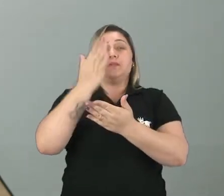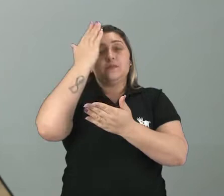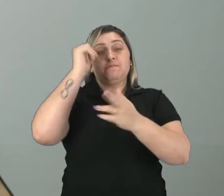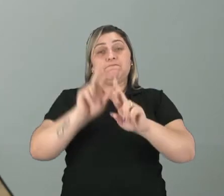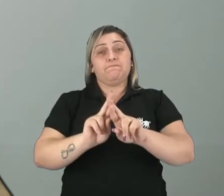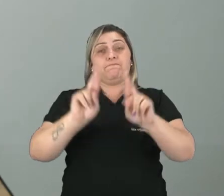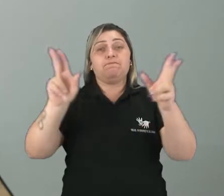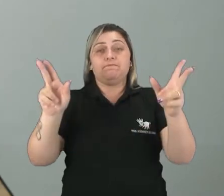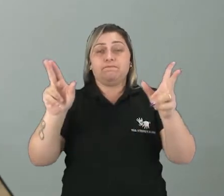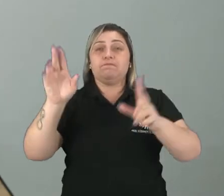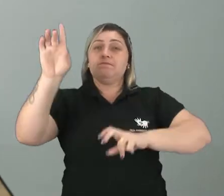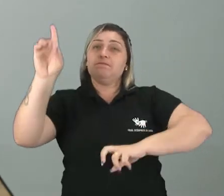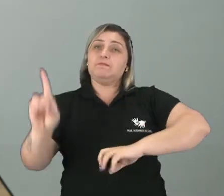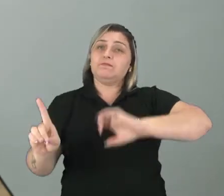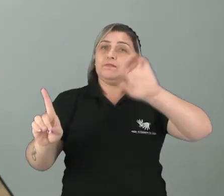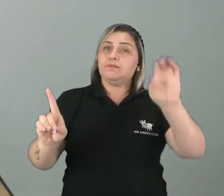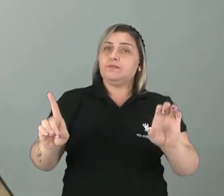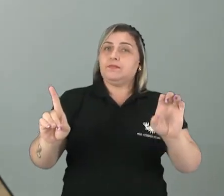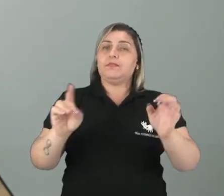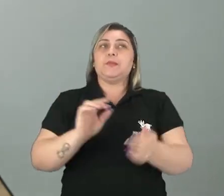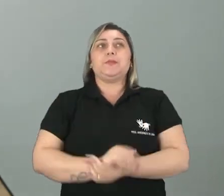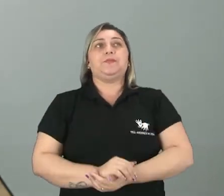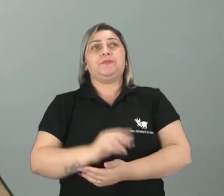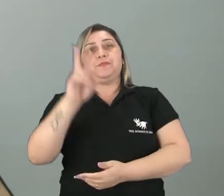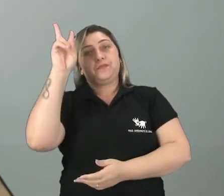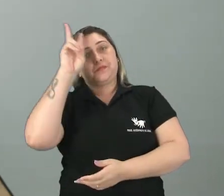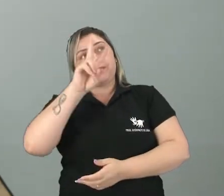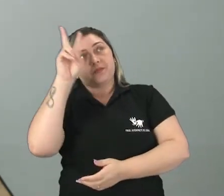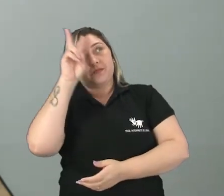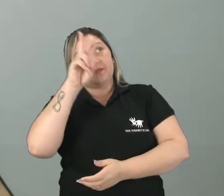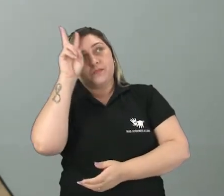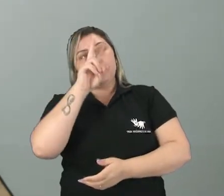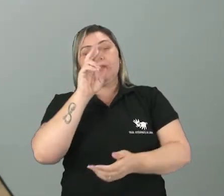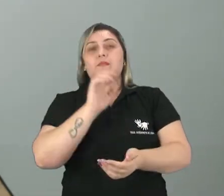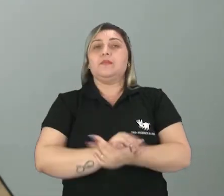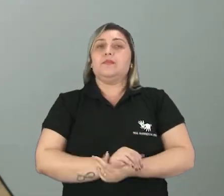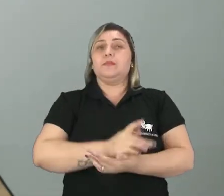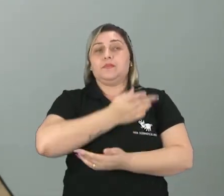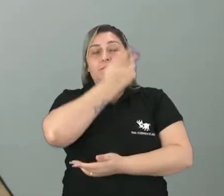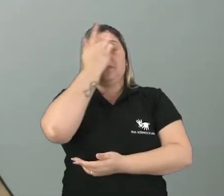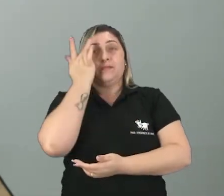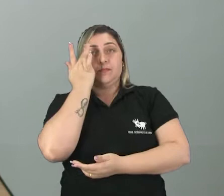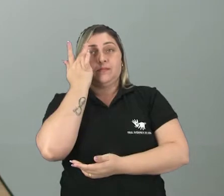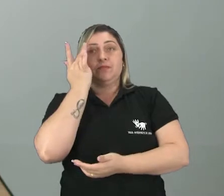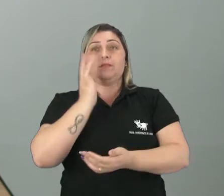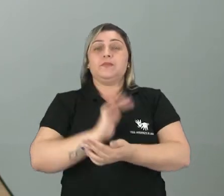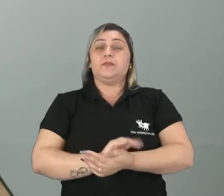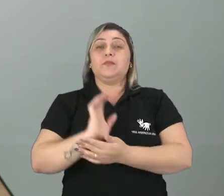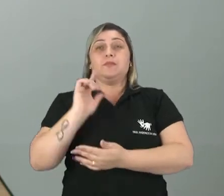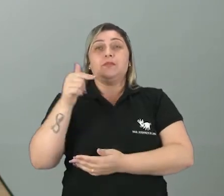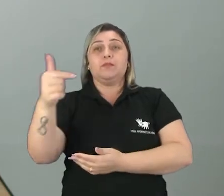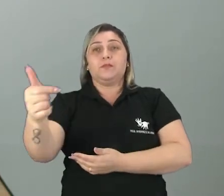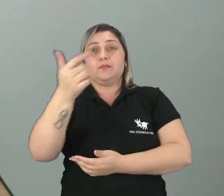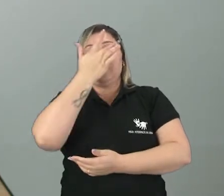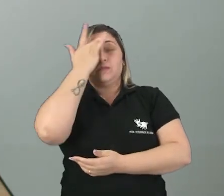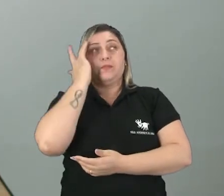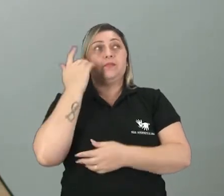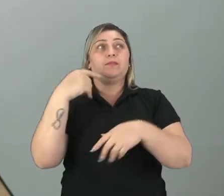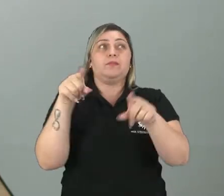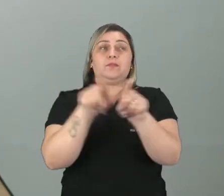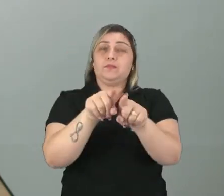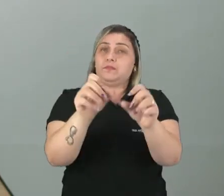diferenciar mão direita e mão esquerda Lembrando que muitas pessoas outras pessoas